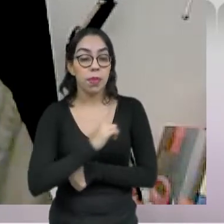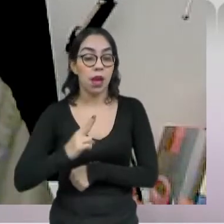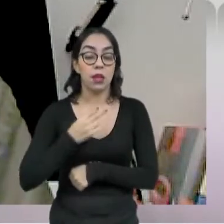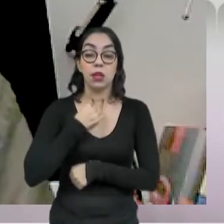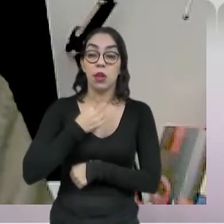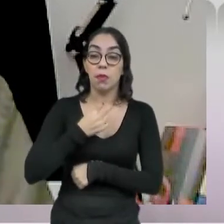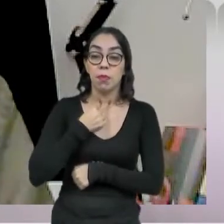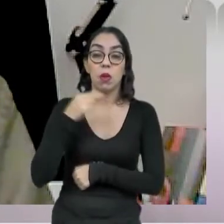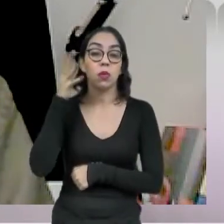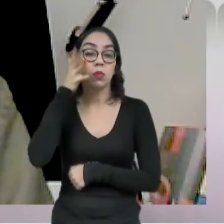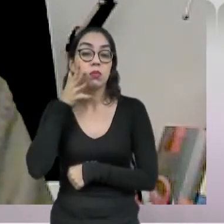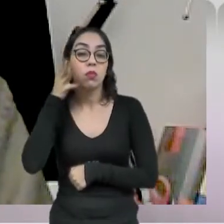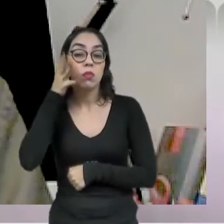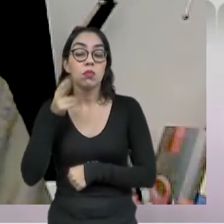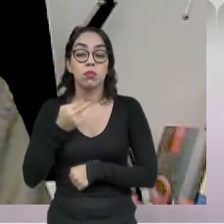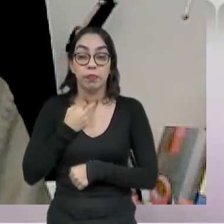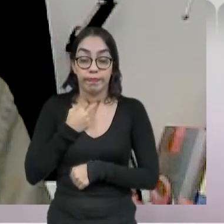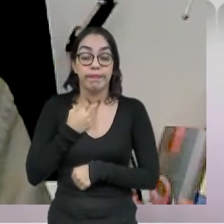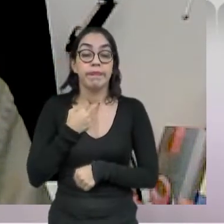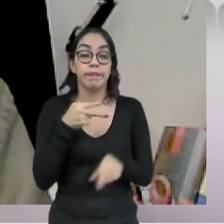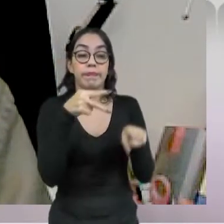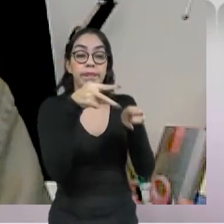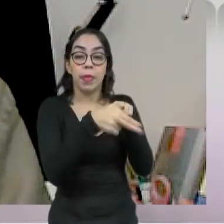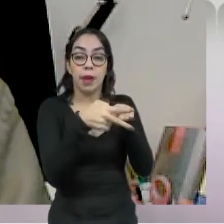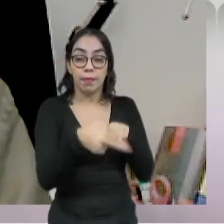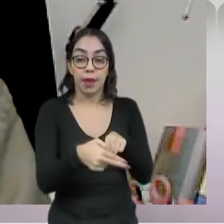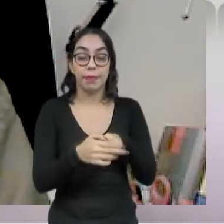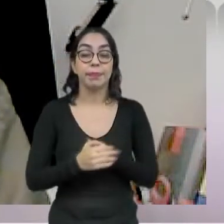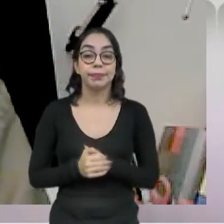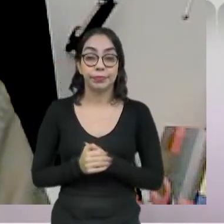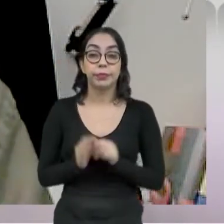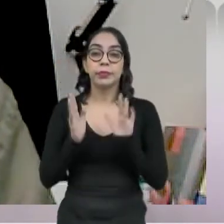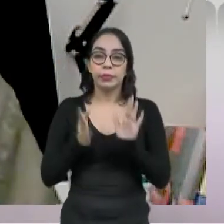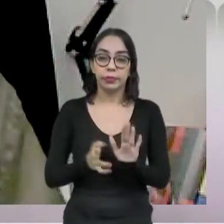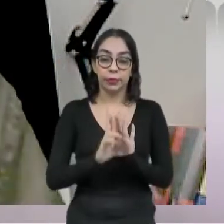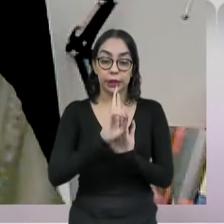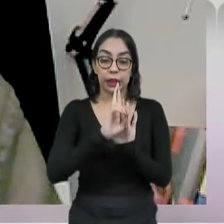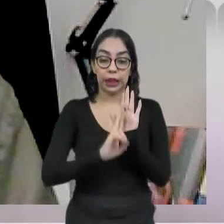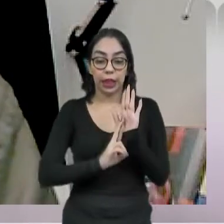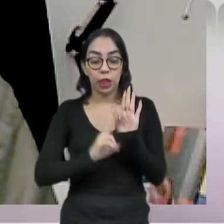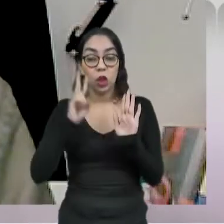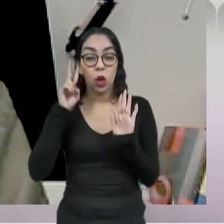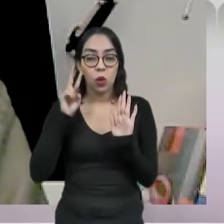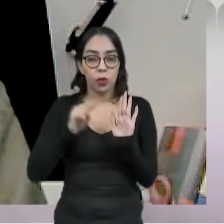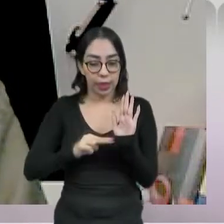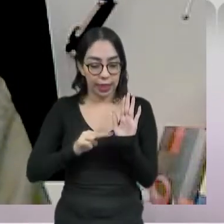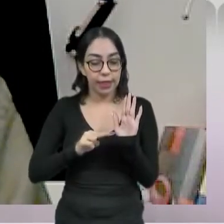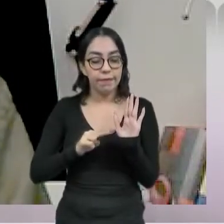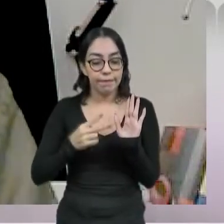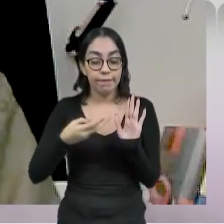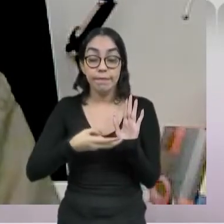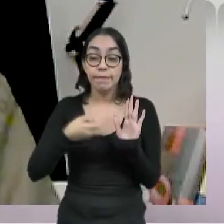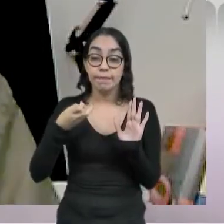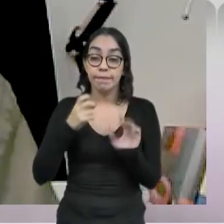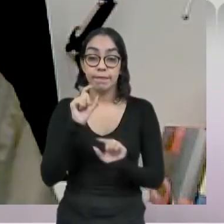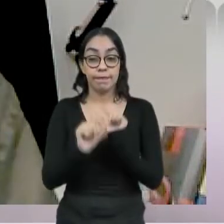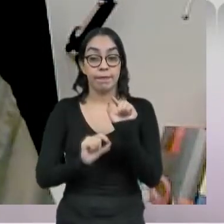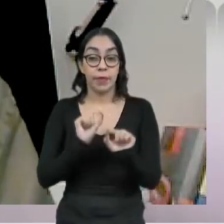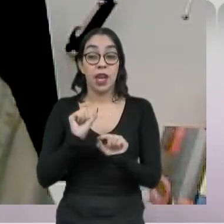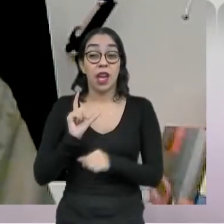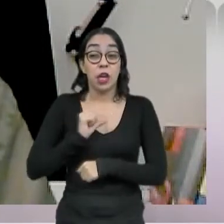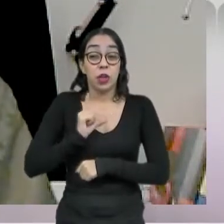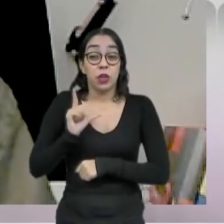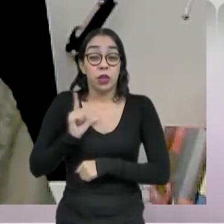público e tudo mais. Eu li o relatório e fica notório uma coisa, Renato, que havia ali um